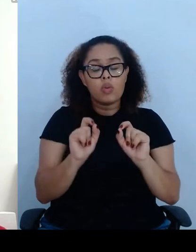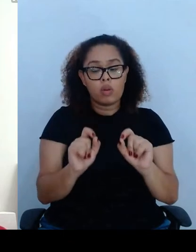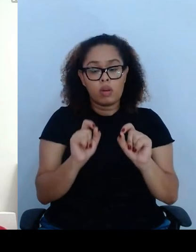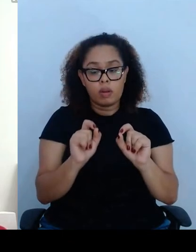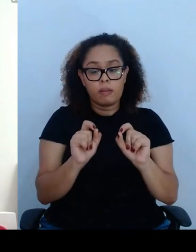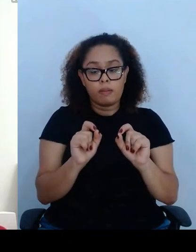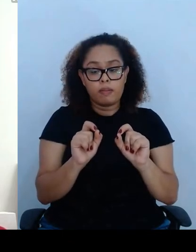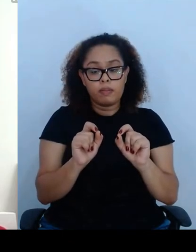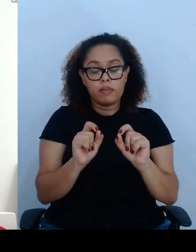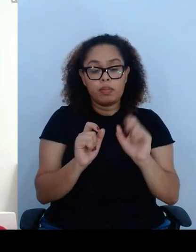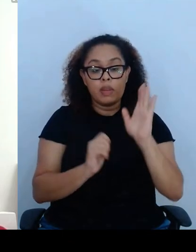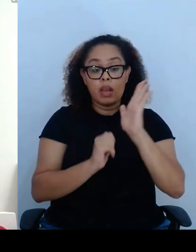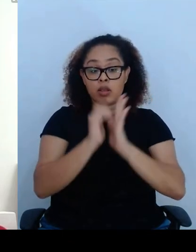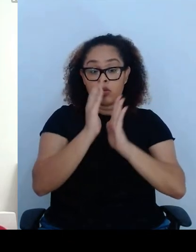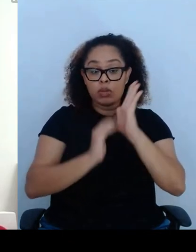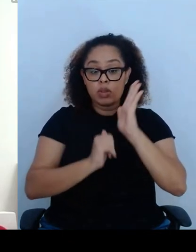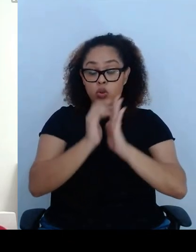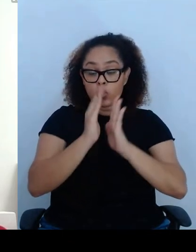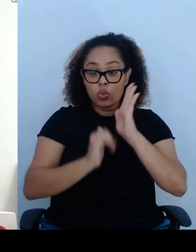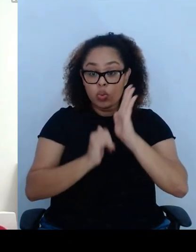as pinturas